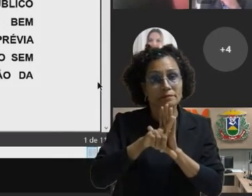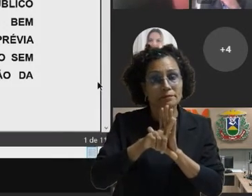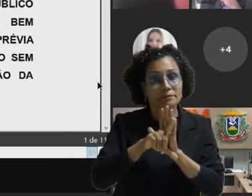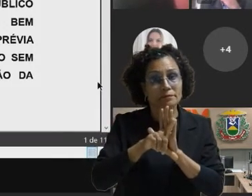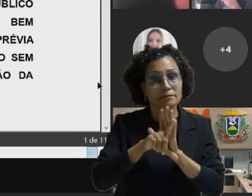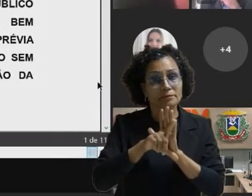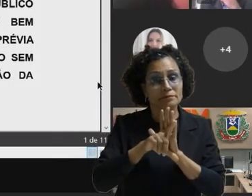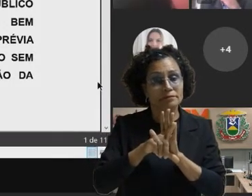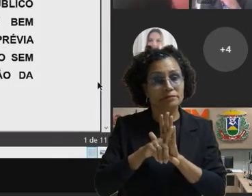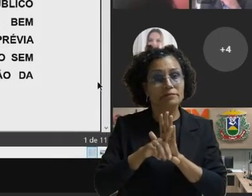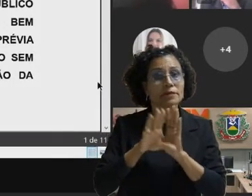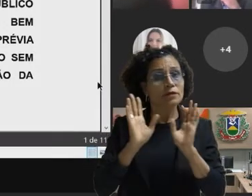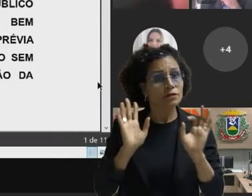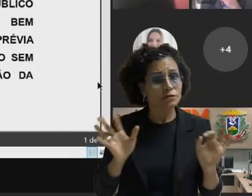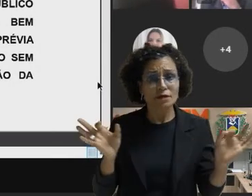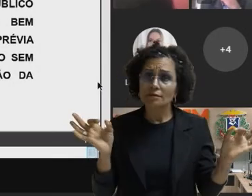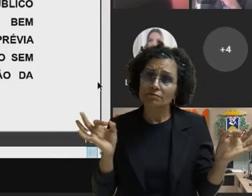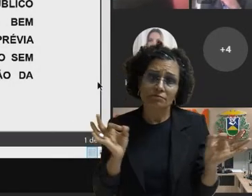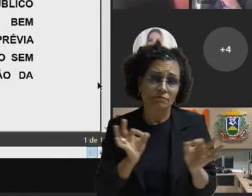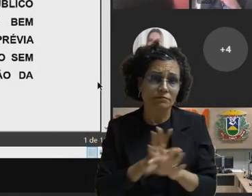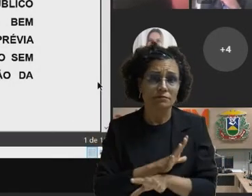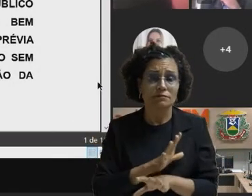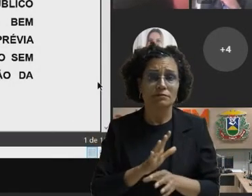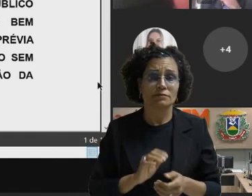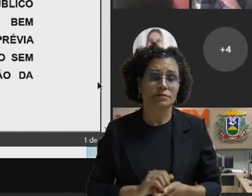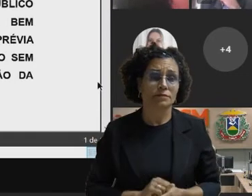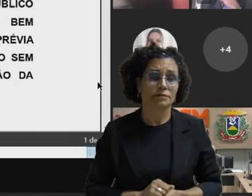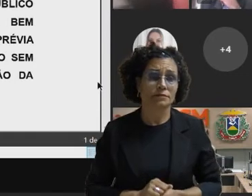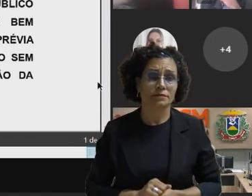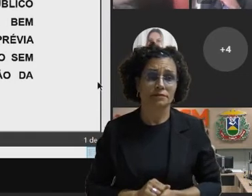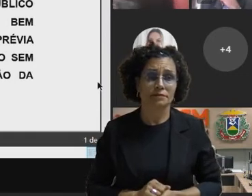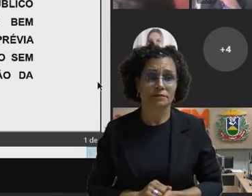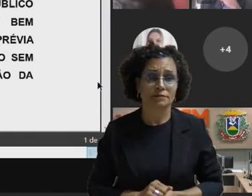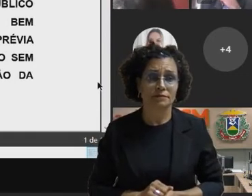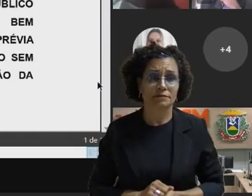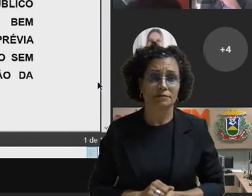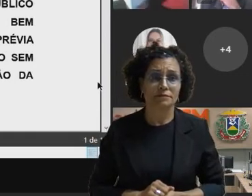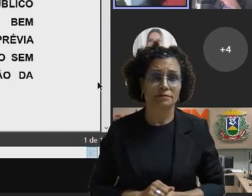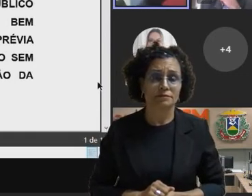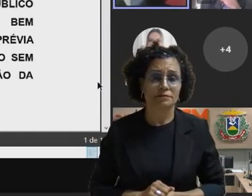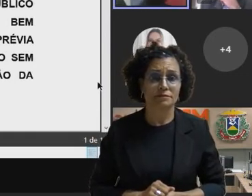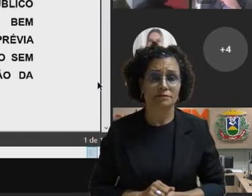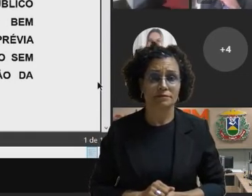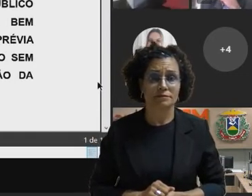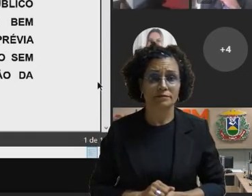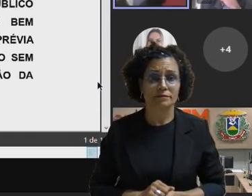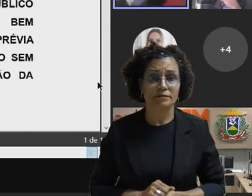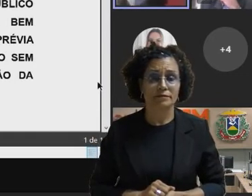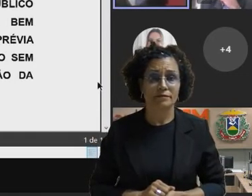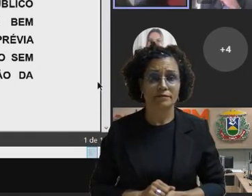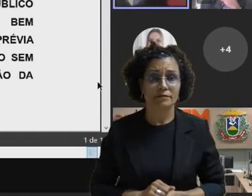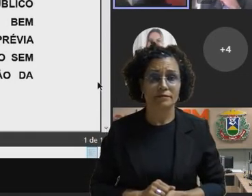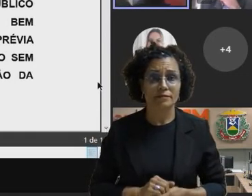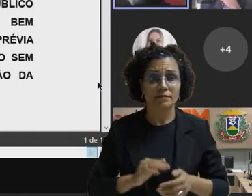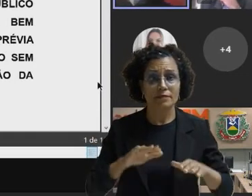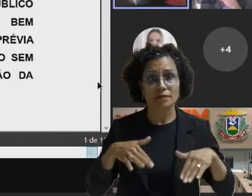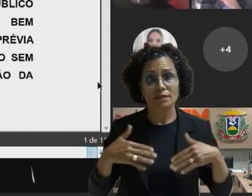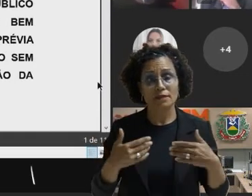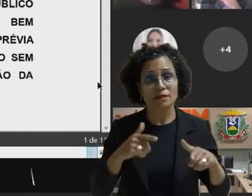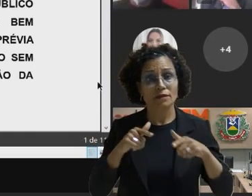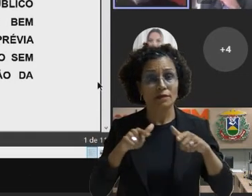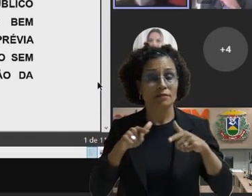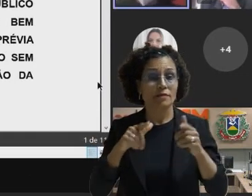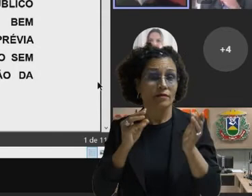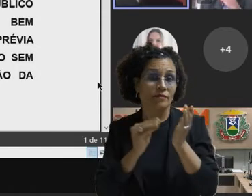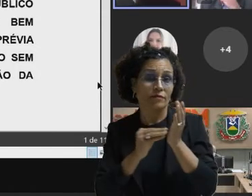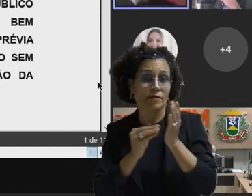concreto. Então, não é caso aí de falarmos em ação direta de inconstitucionalidade,